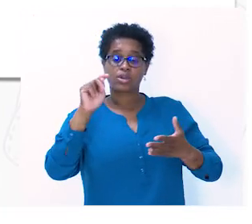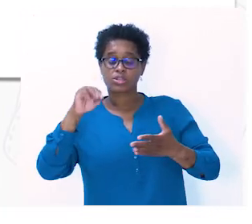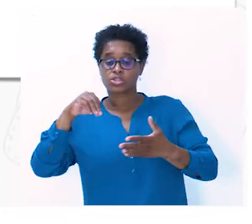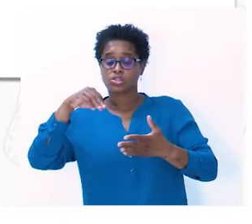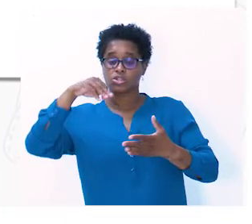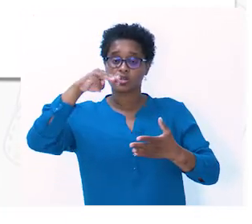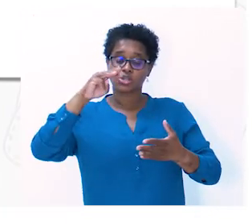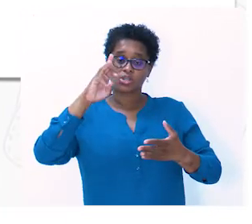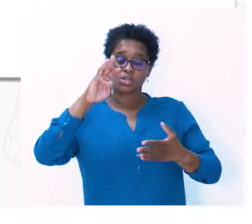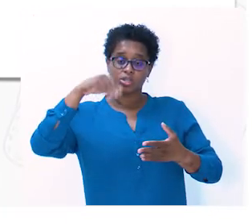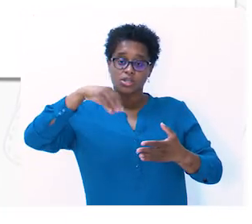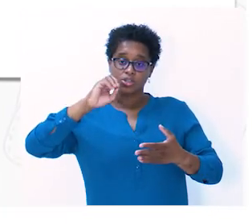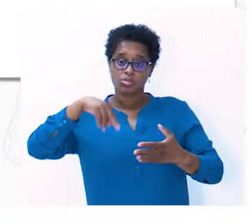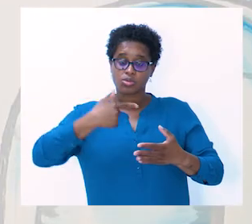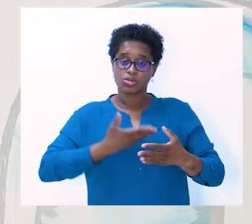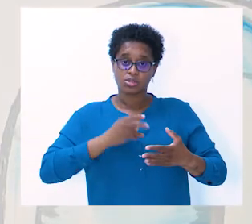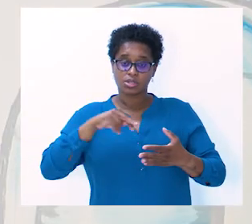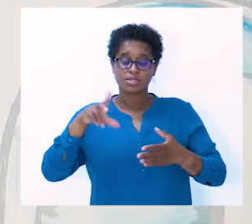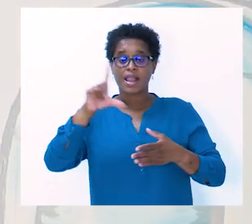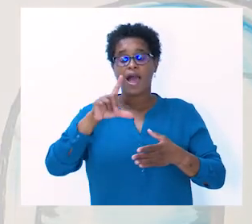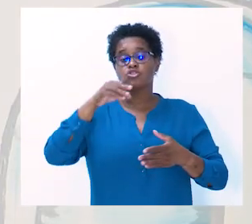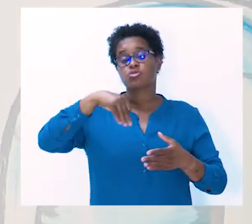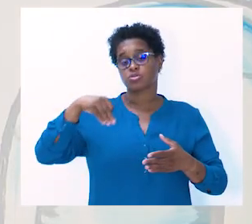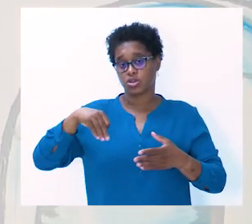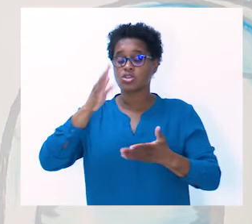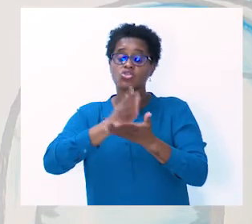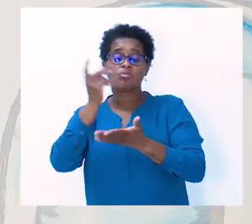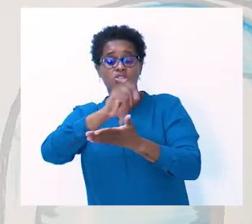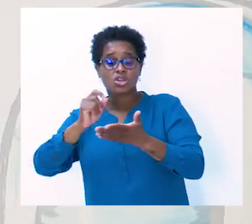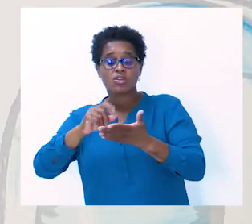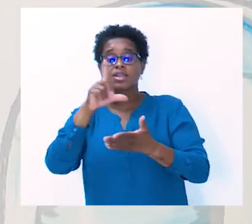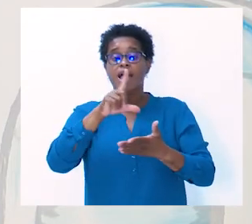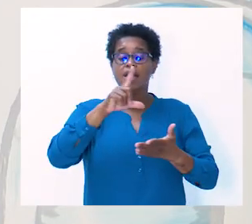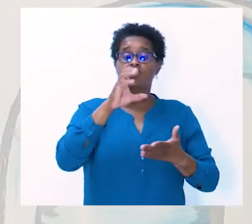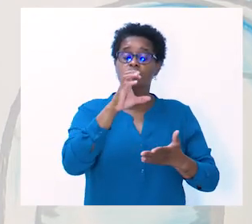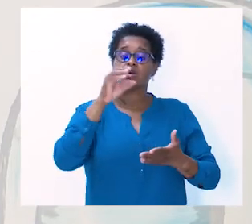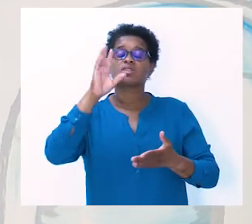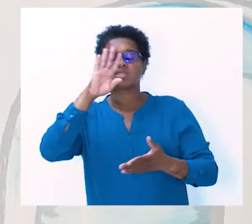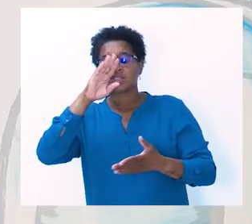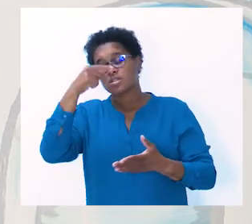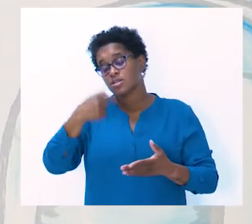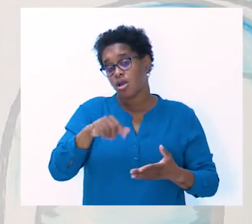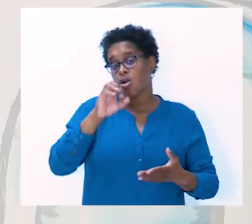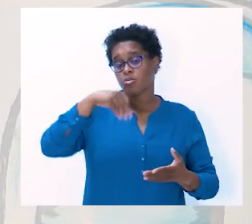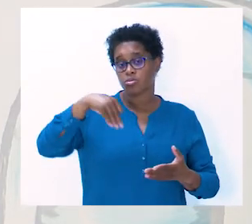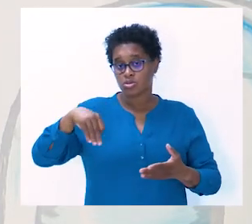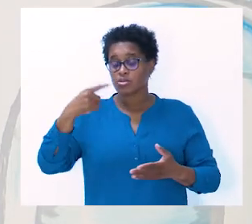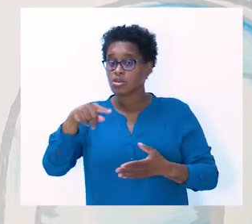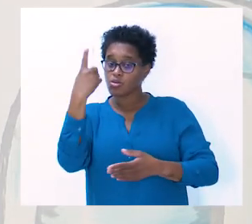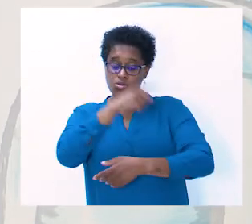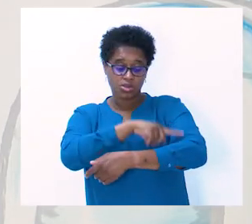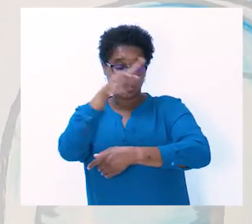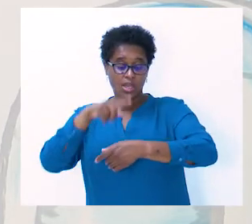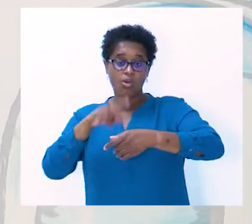correspondência entre os lados proporcionais. Só para escrever os lados correspondentes que são proporcionais. Nós temos